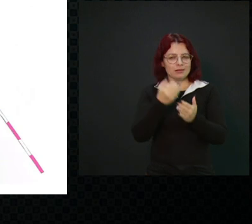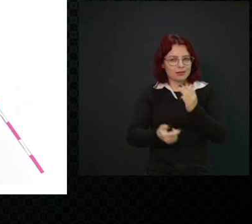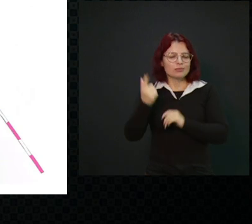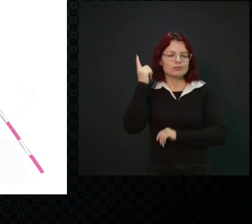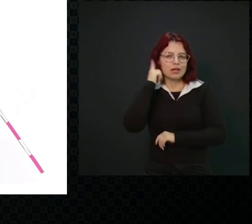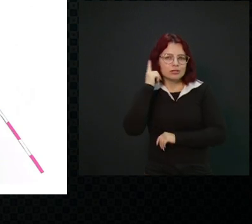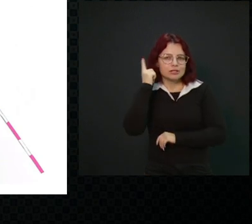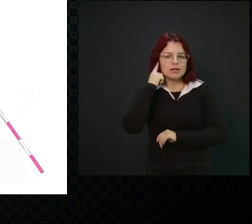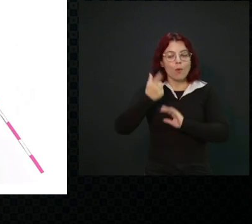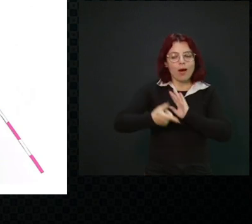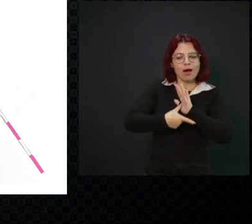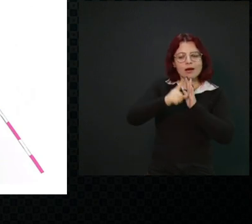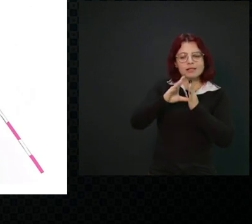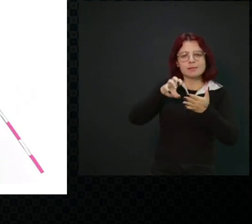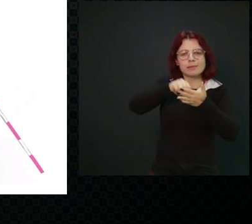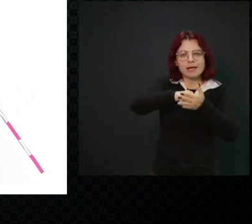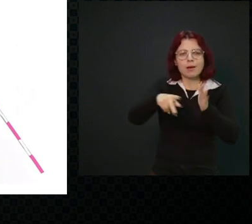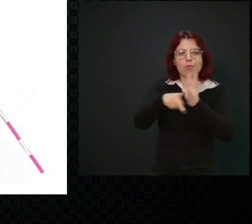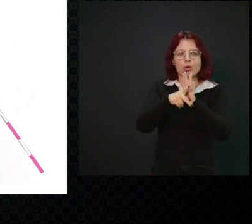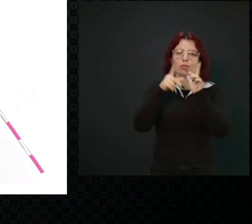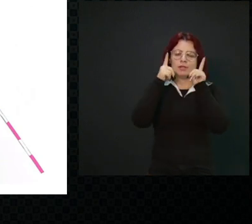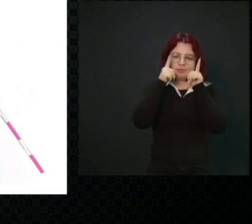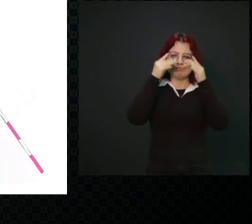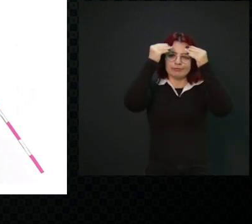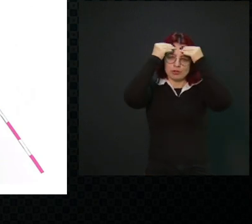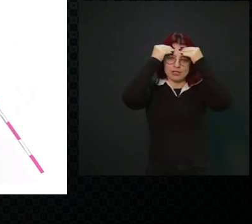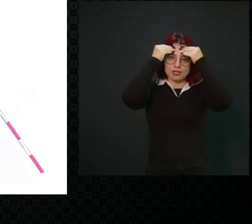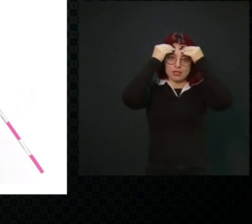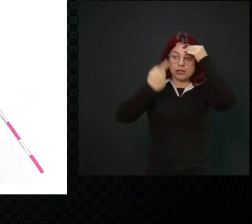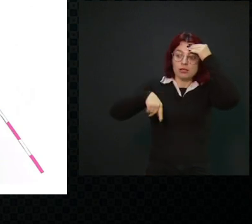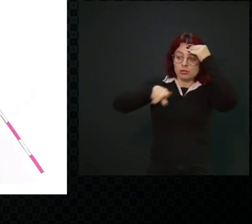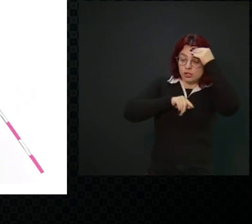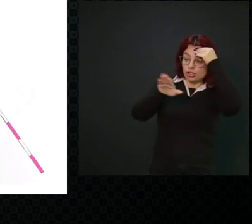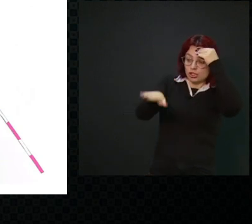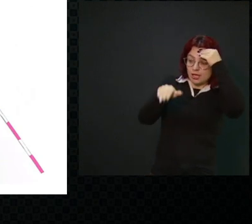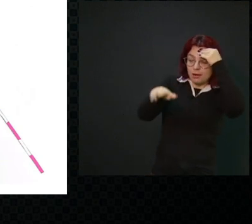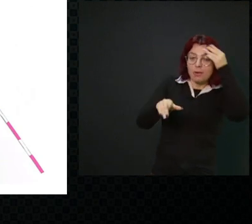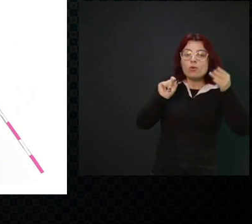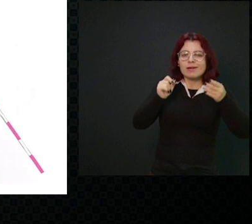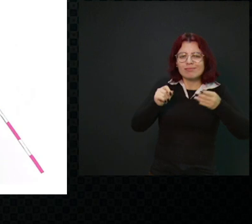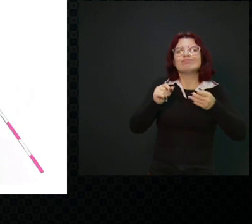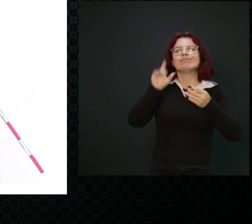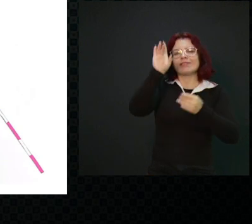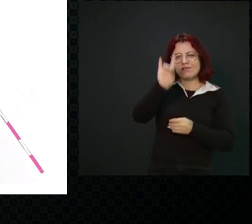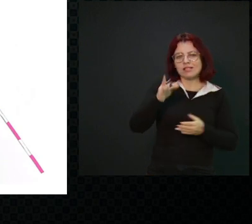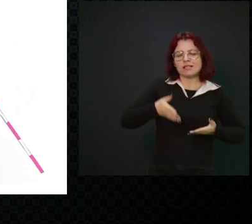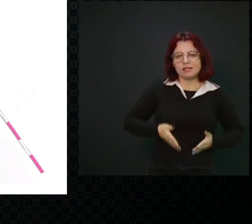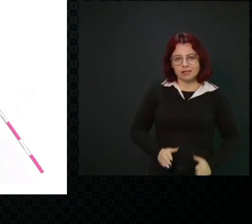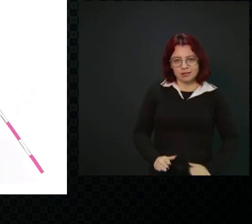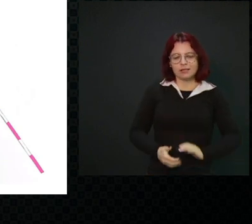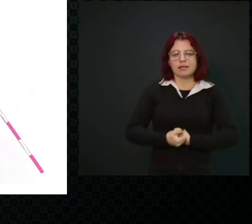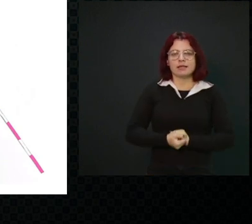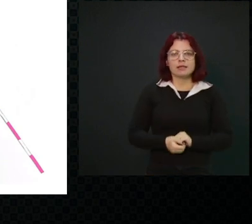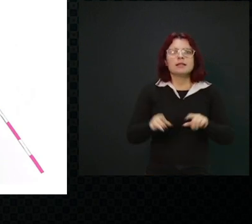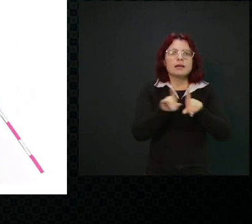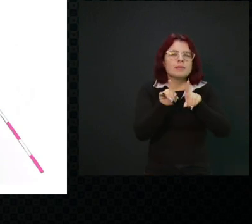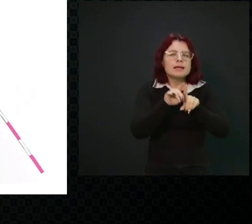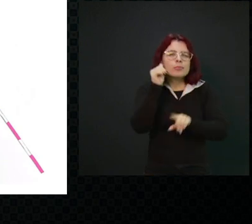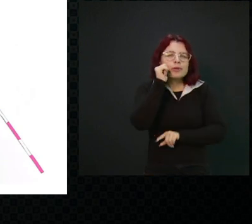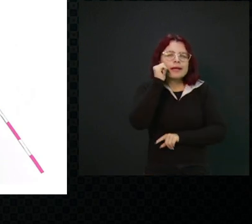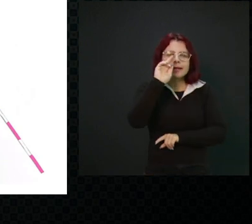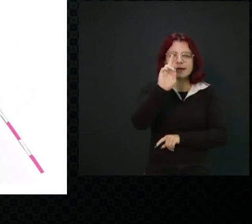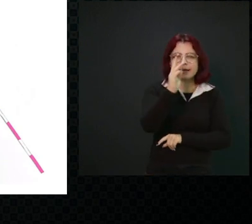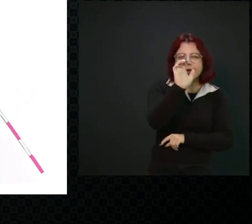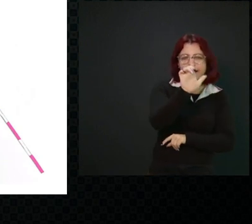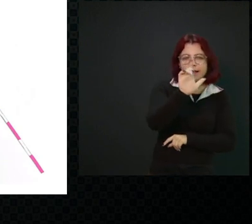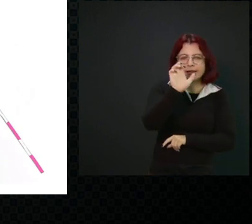uma condição que chamamos de congênito. A própria Helen Keller também, né, com 18 meses,